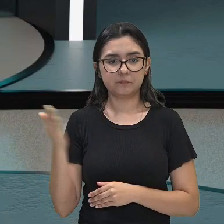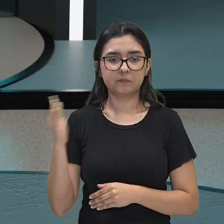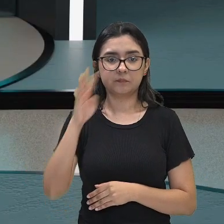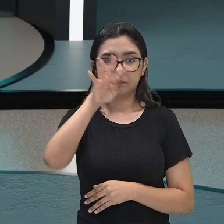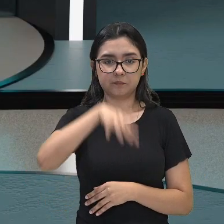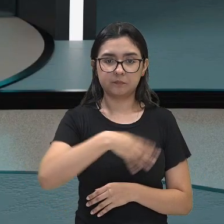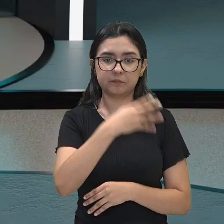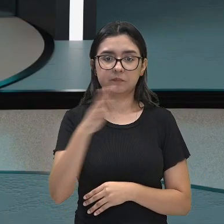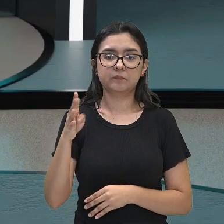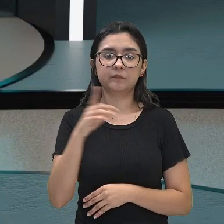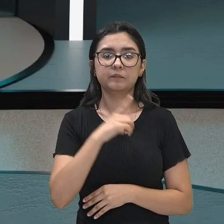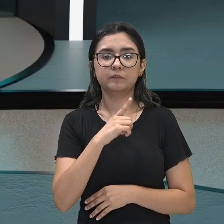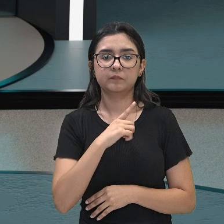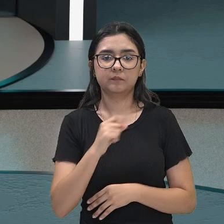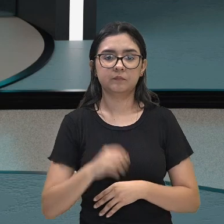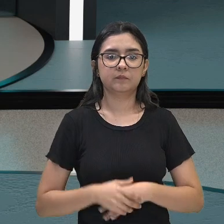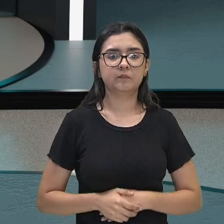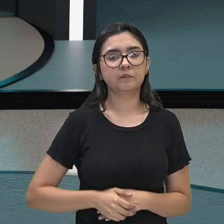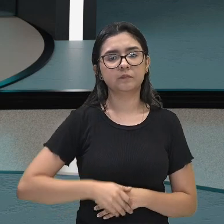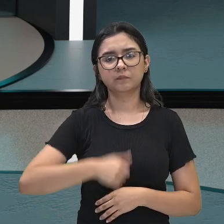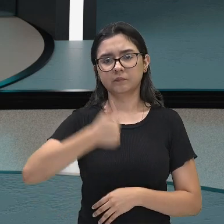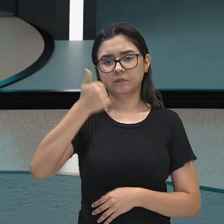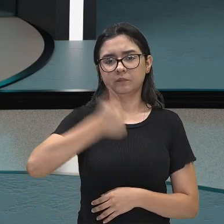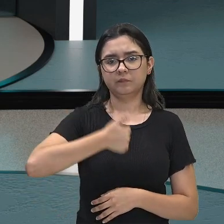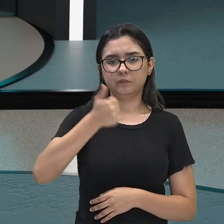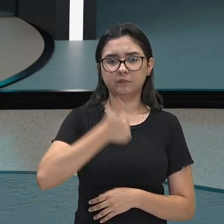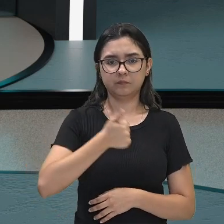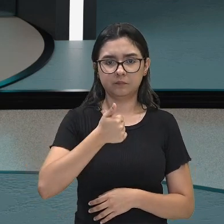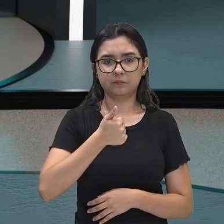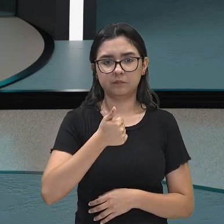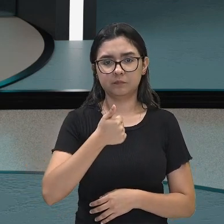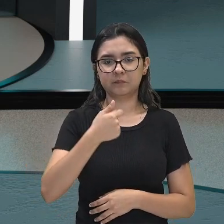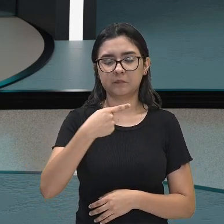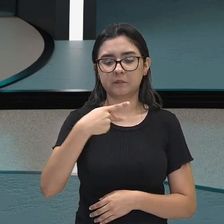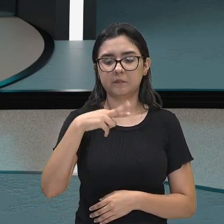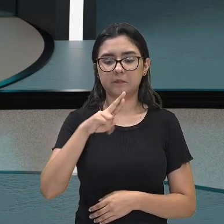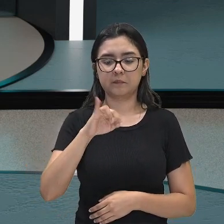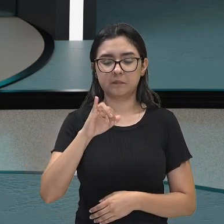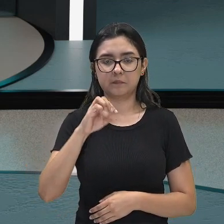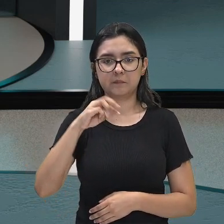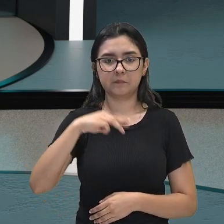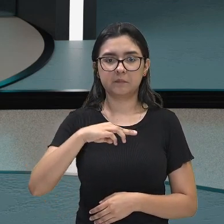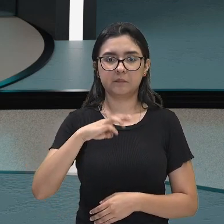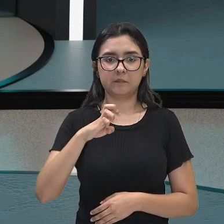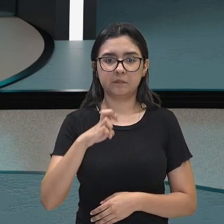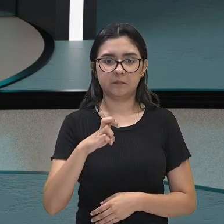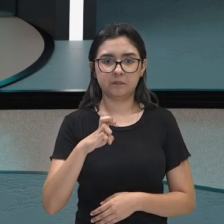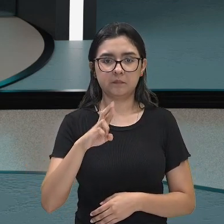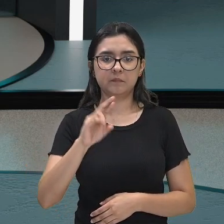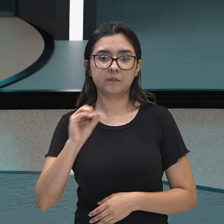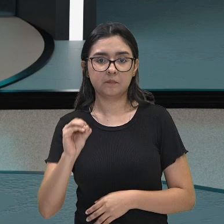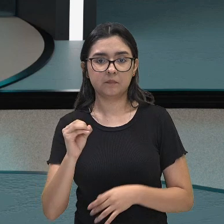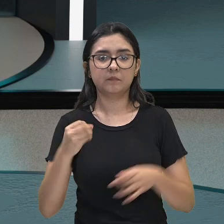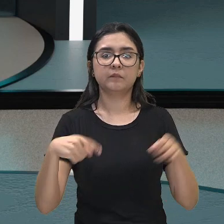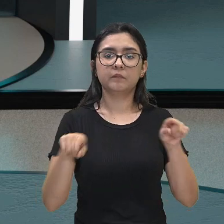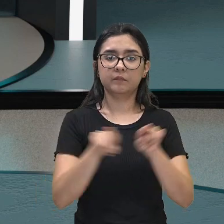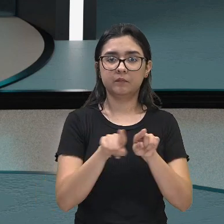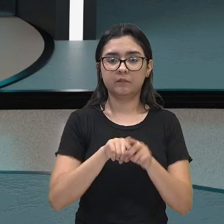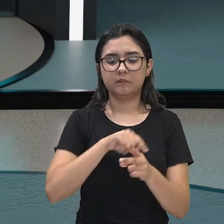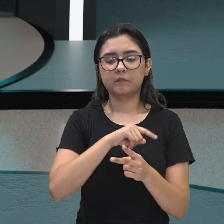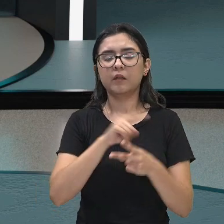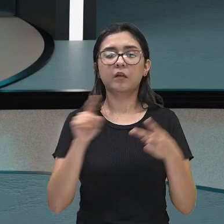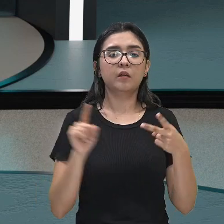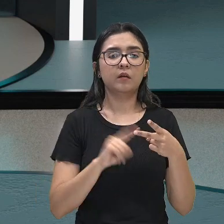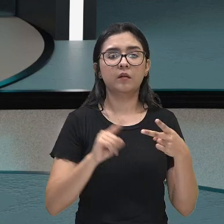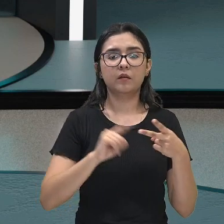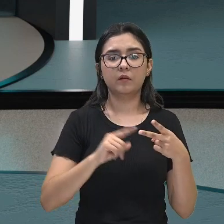a primeiro e primeira. Então, o nome completo seria primeiro. E a gente